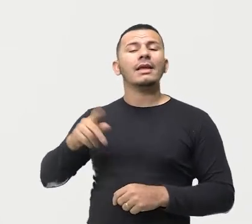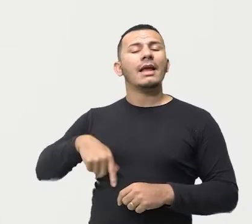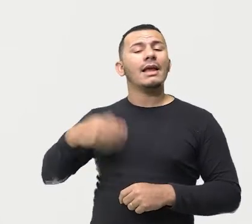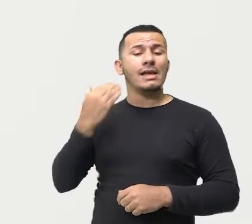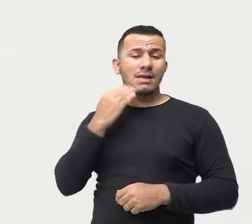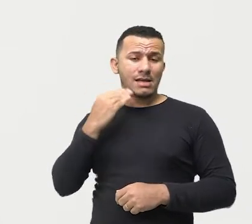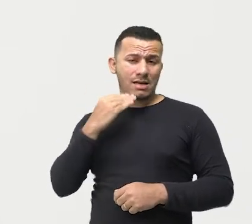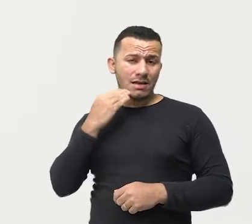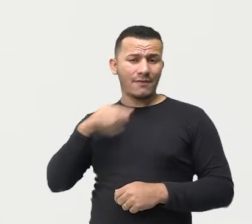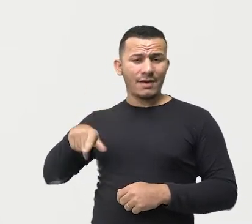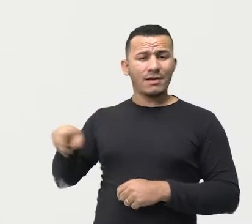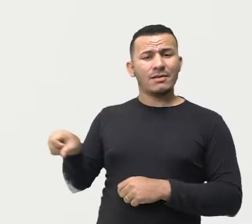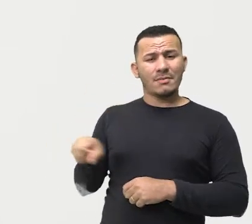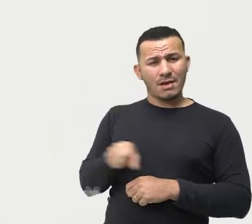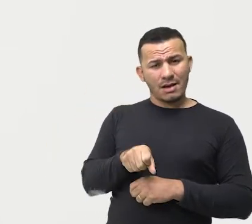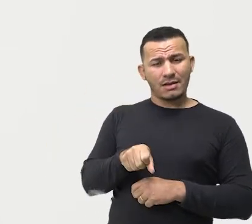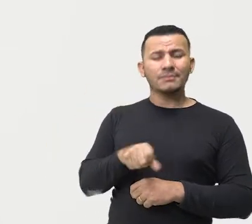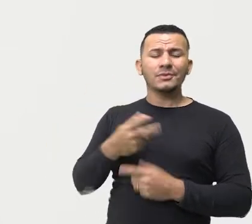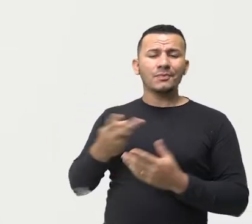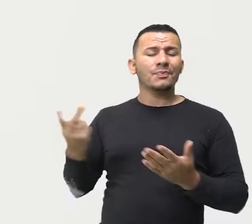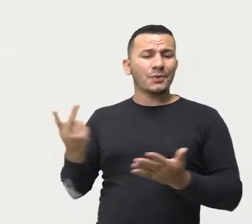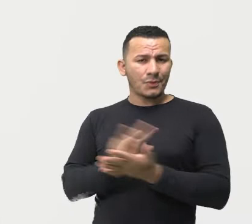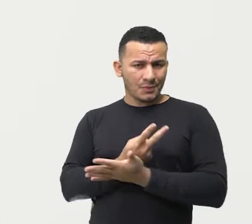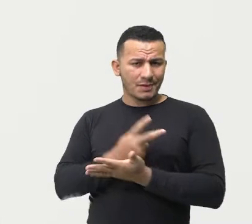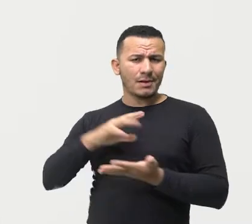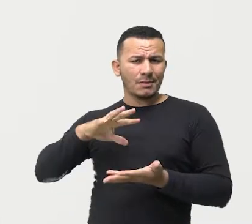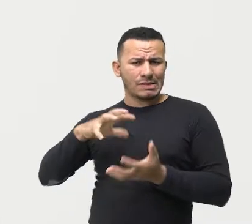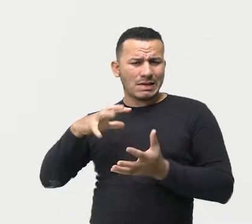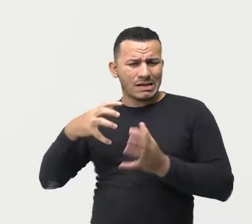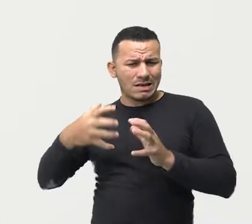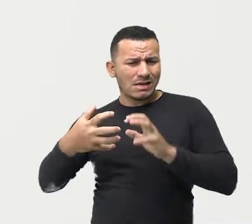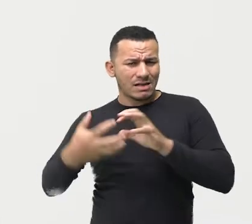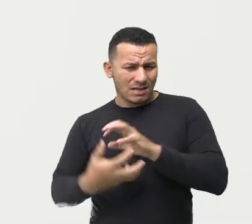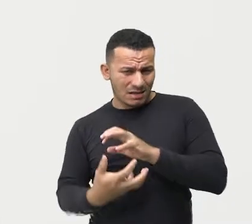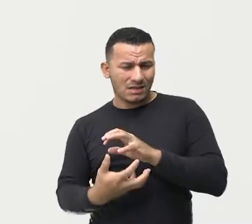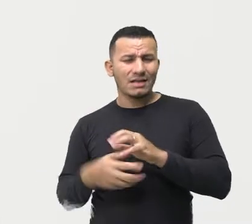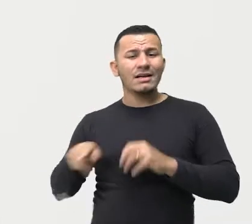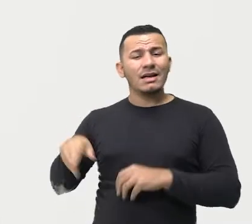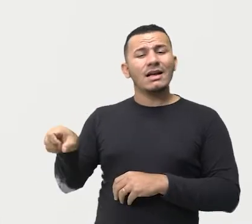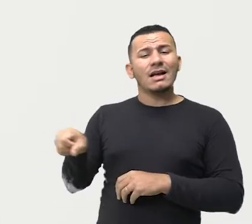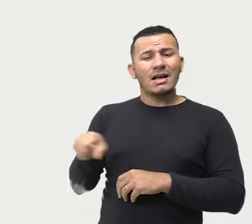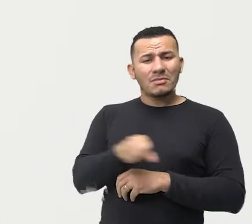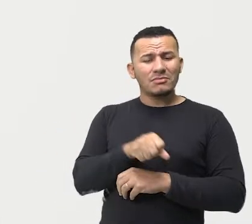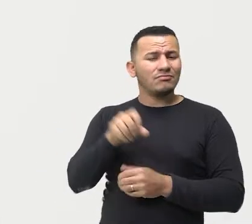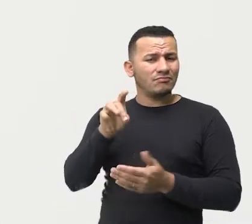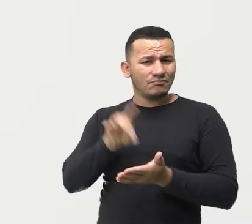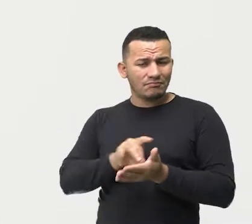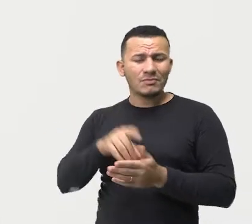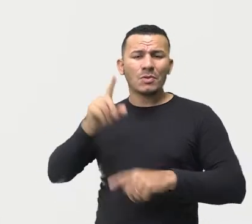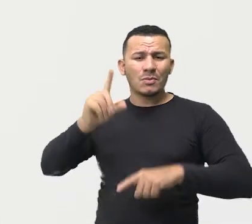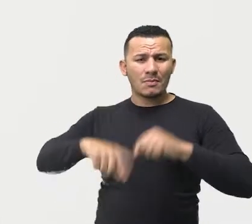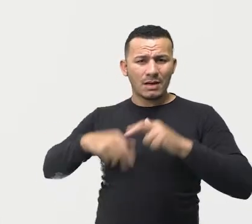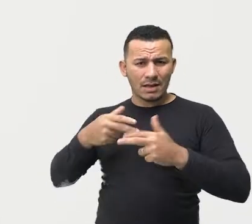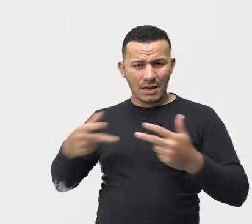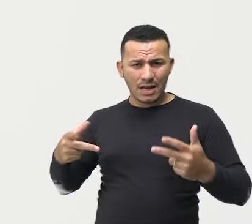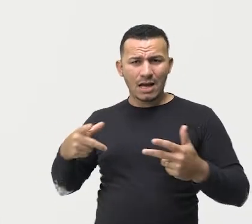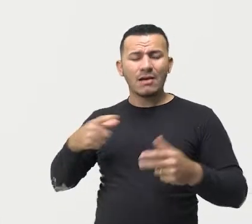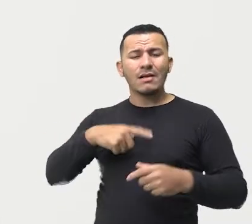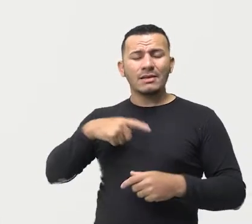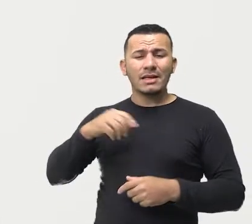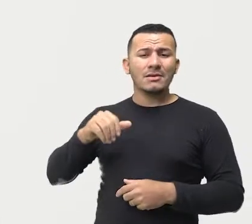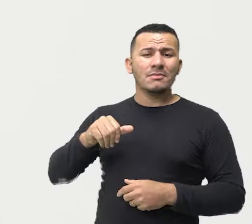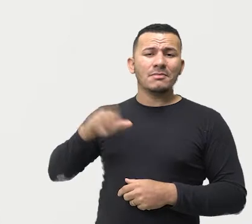avarias o que terminou por danificar permanentemente alguns de seus